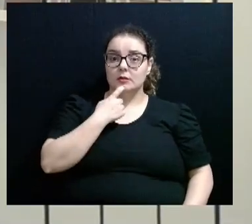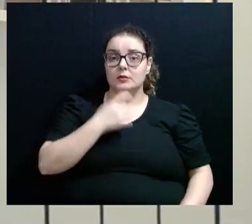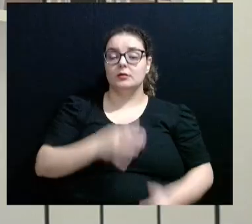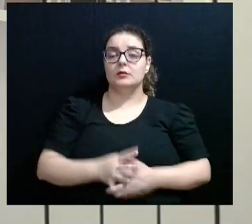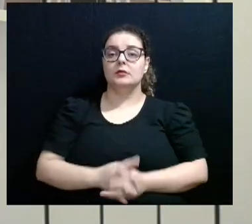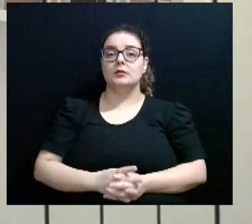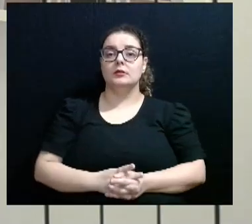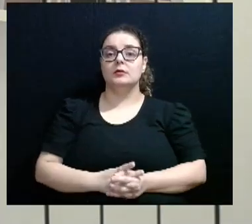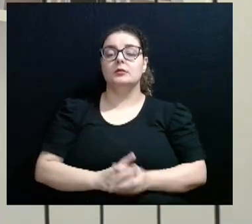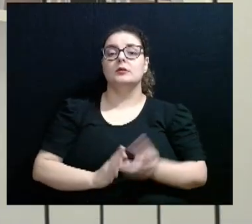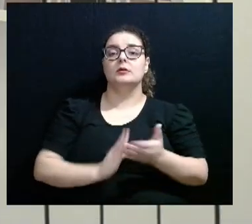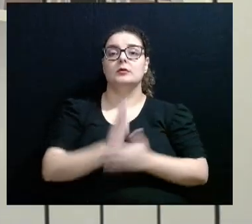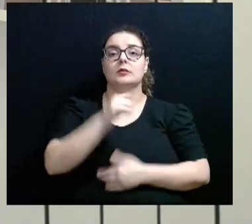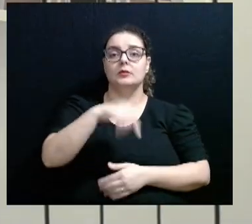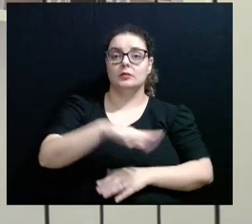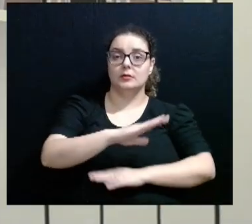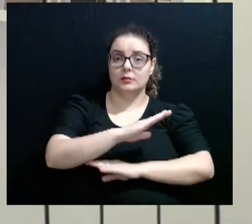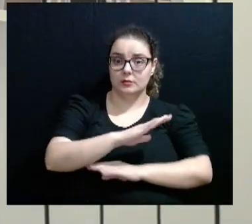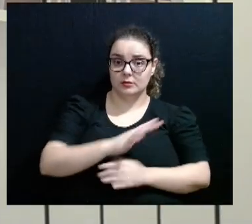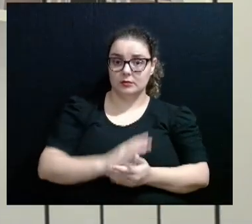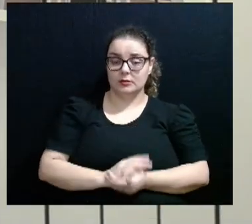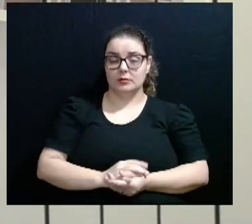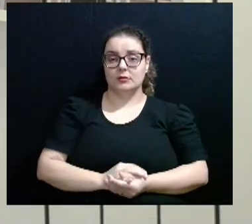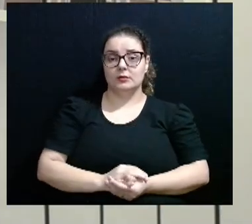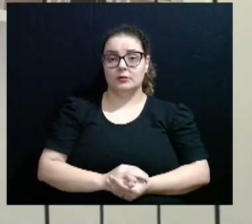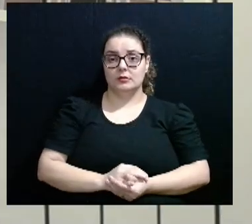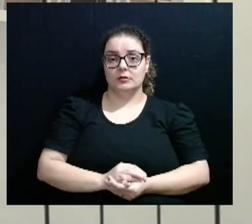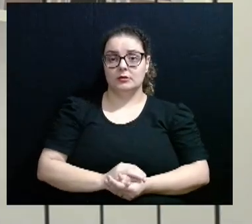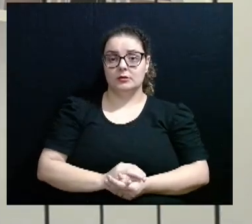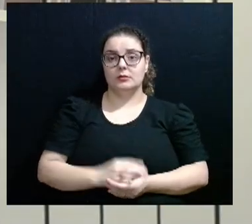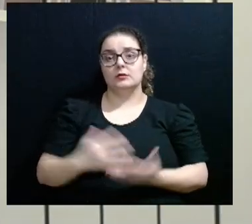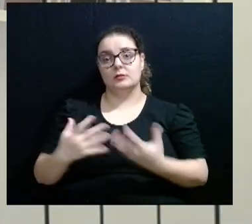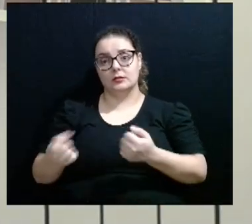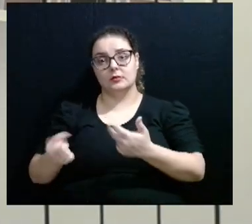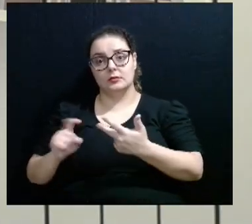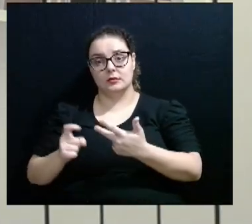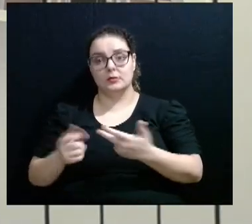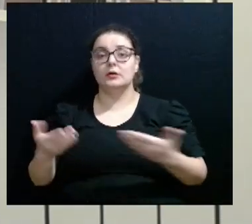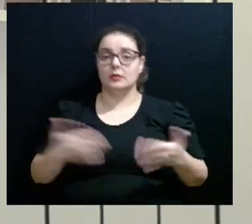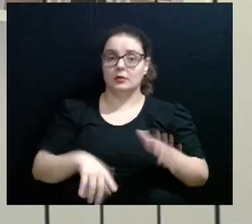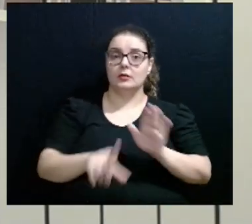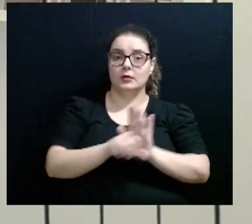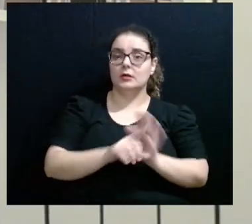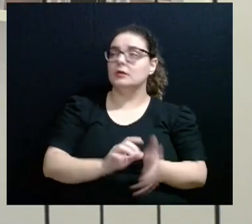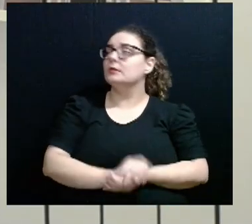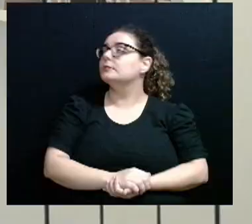aqui na Câmara, sancionado pelo Executivo e agora é lei.